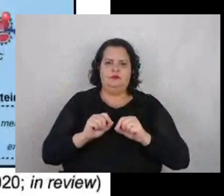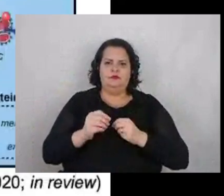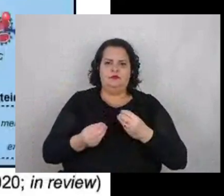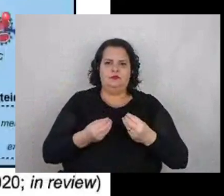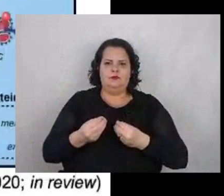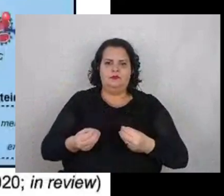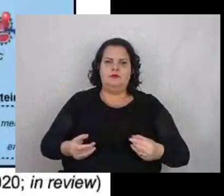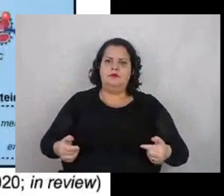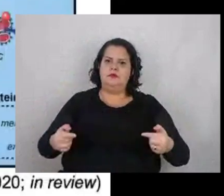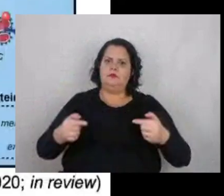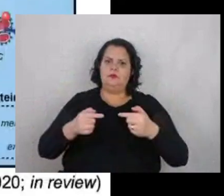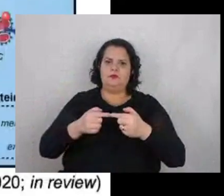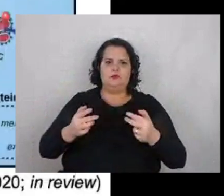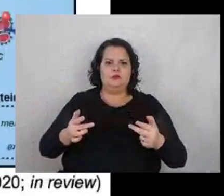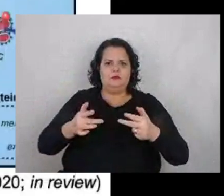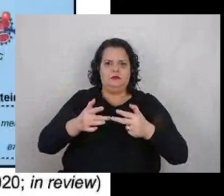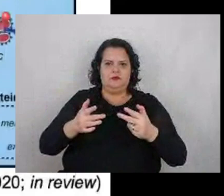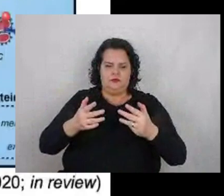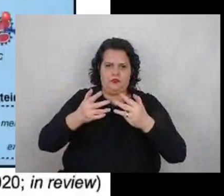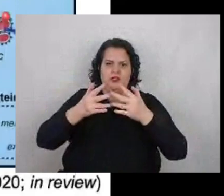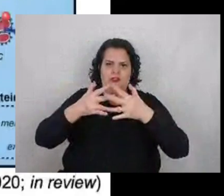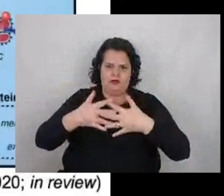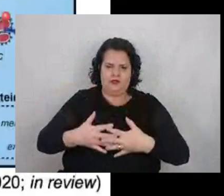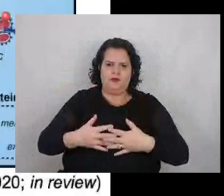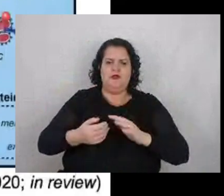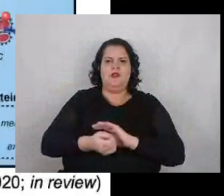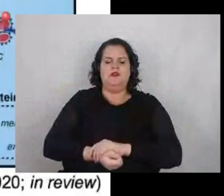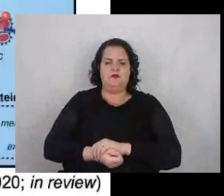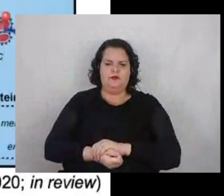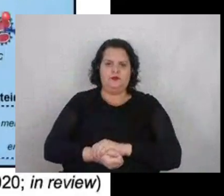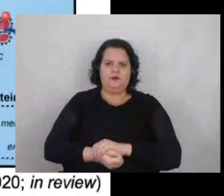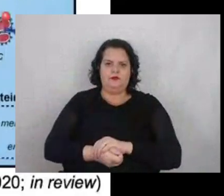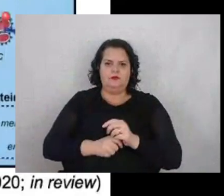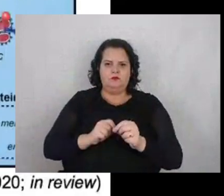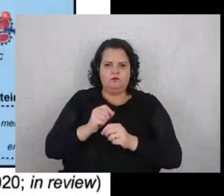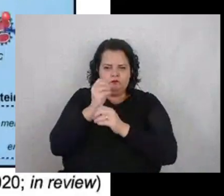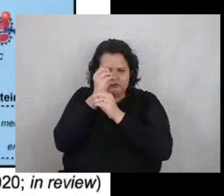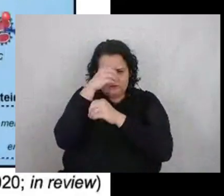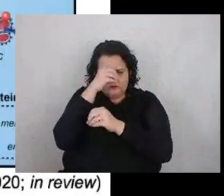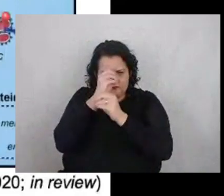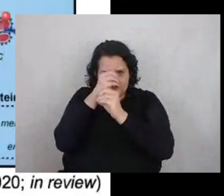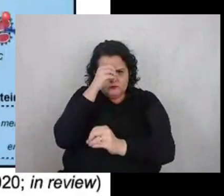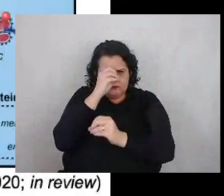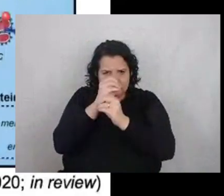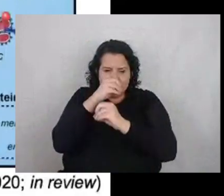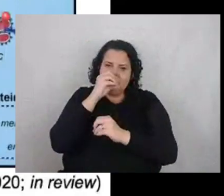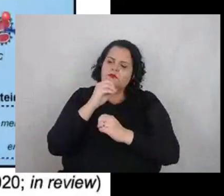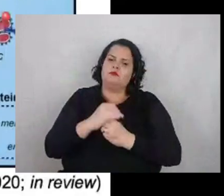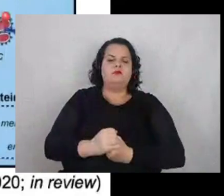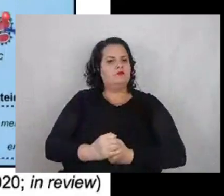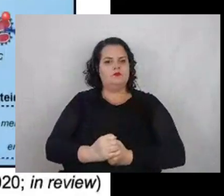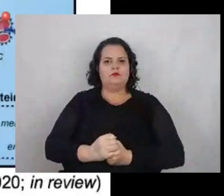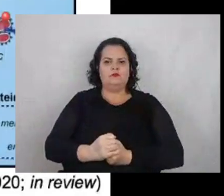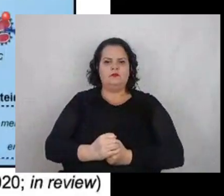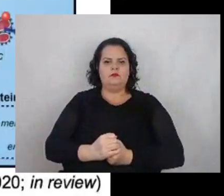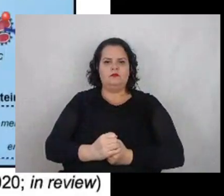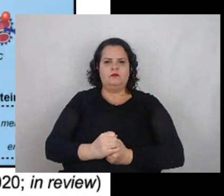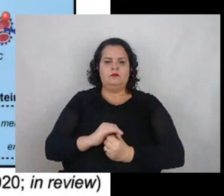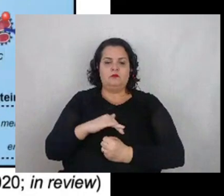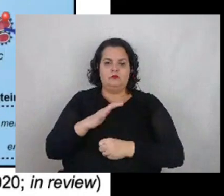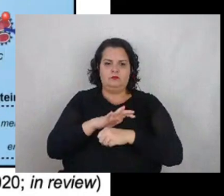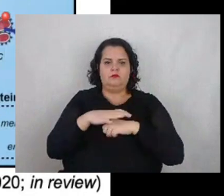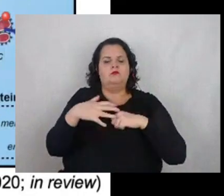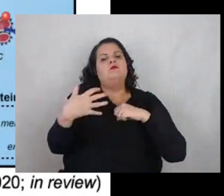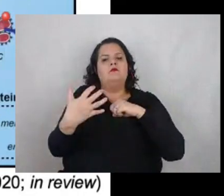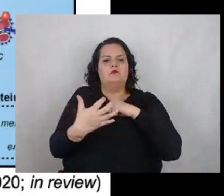do vírus SARS-CoV-2? E podemos observar aqui na lupa, o SARS-CoV-2, ao interagir com o